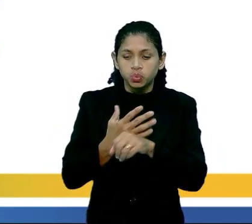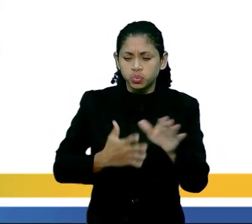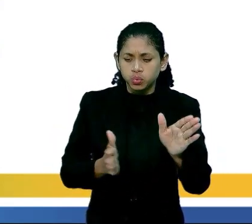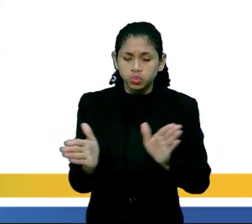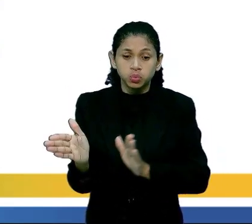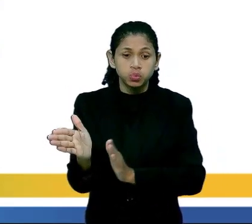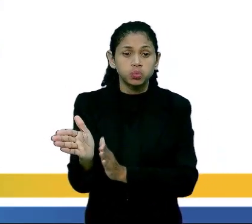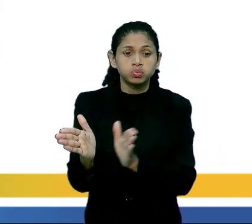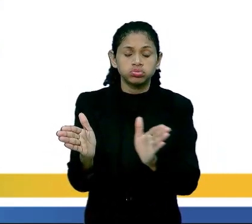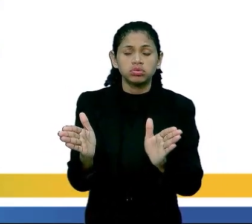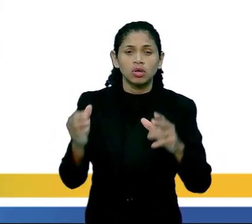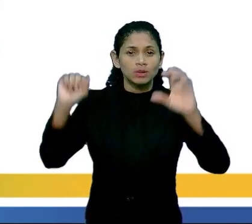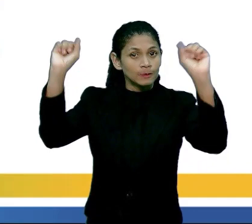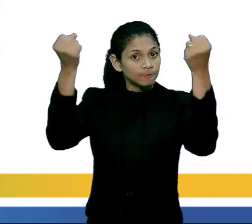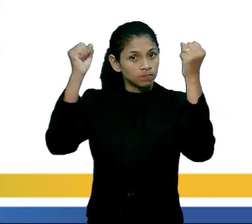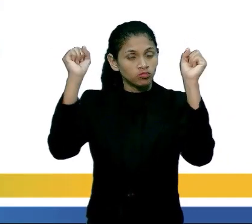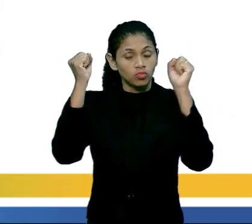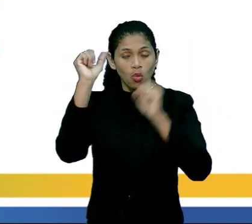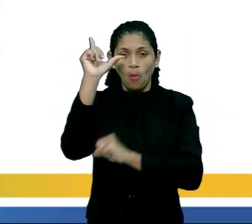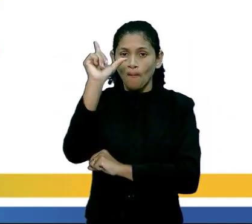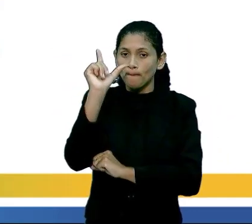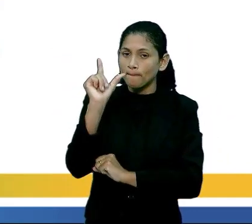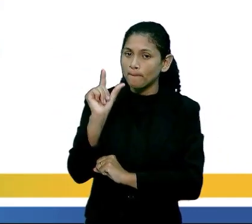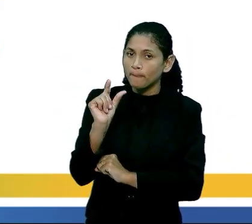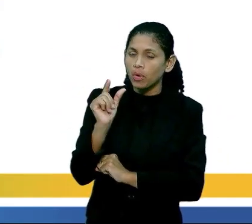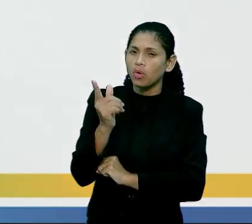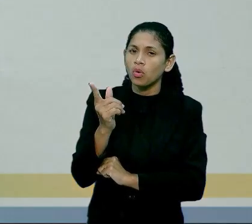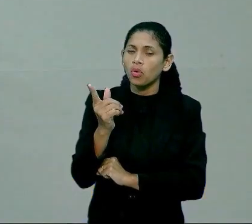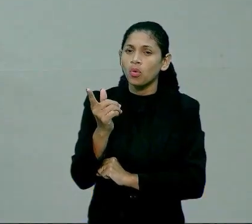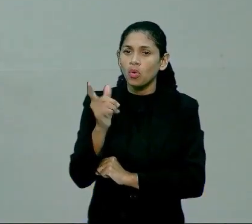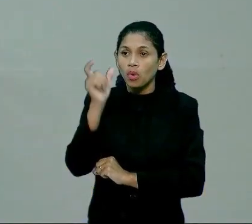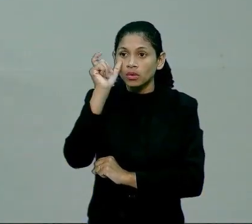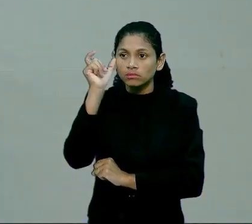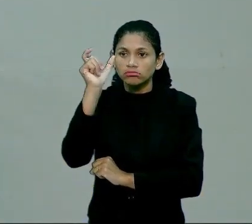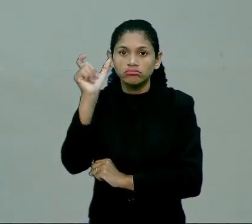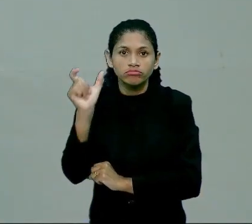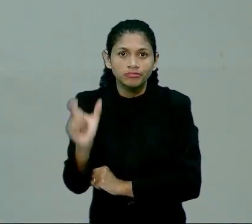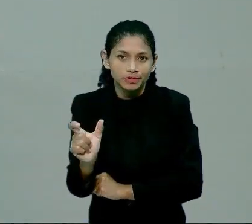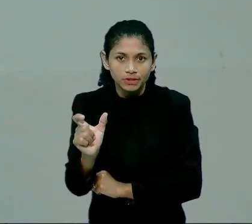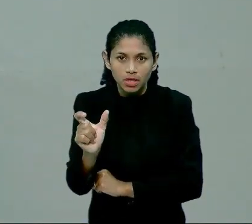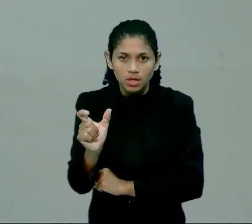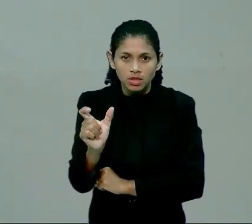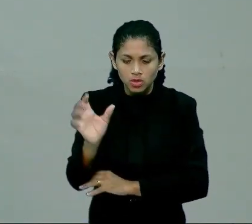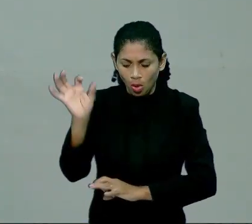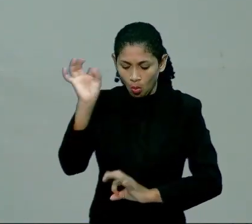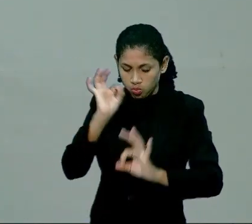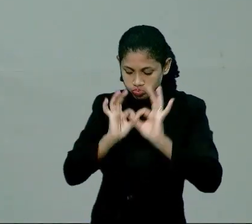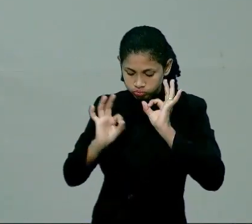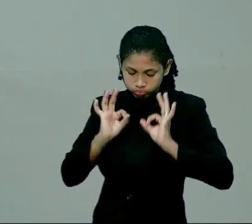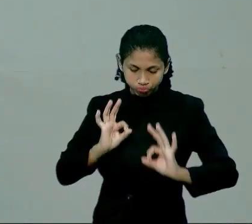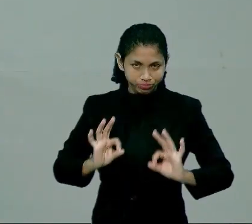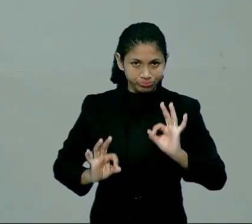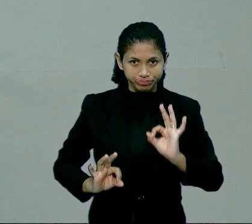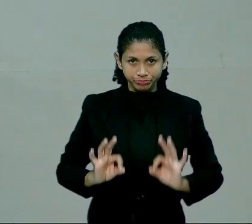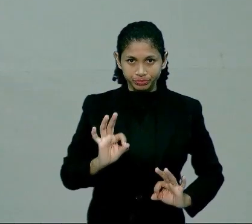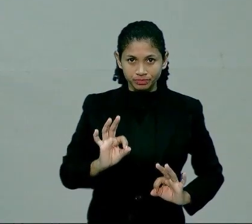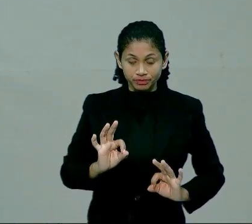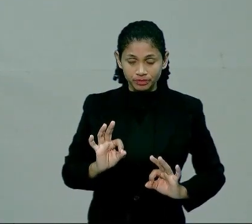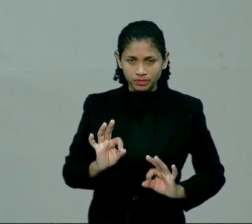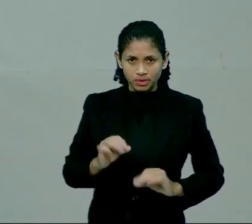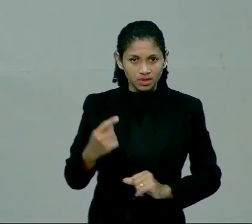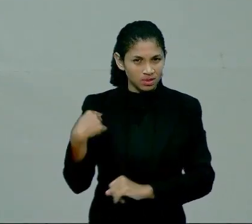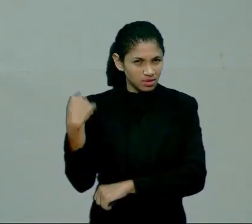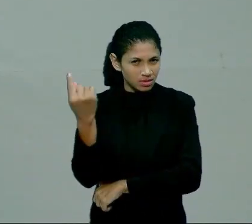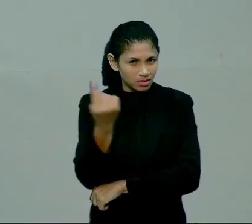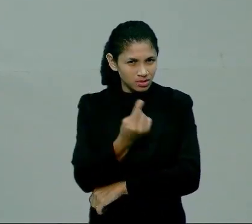árdua rotina de exercícios com pouco interesse no aperfeiçoamento estético. A gente treina, às vezes, é para ser saúde? É para ser saúde,